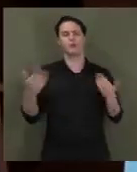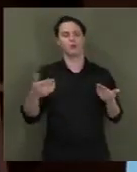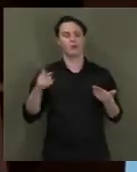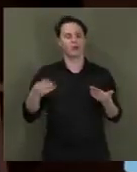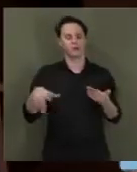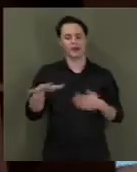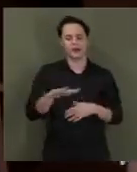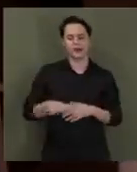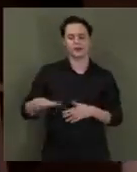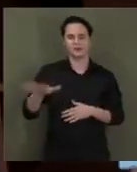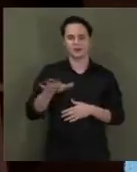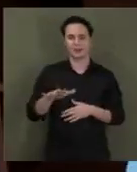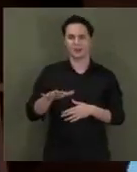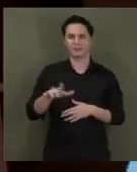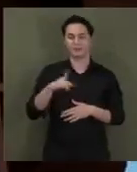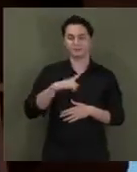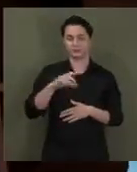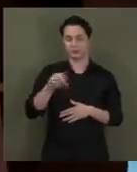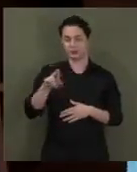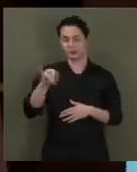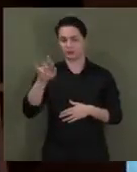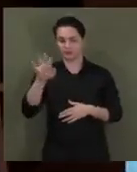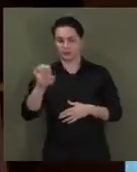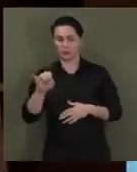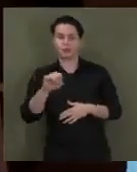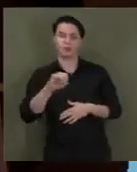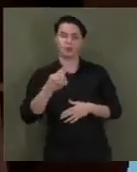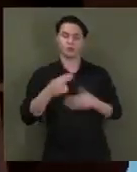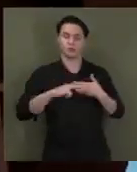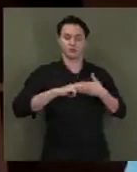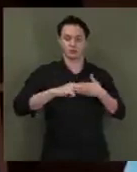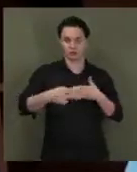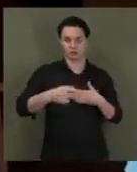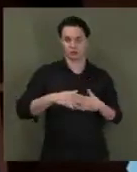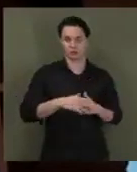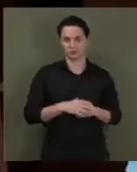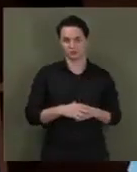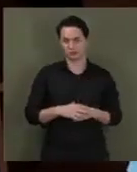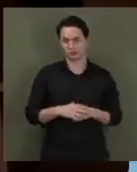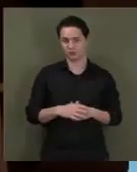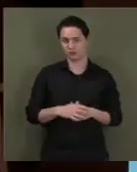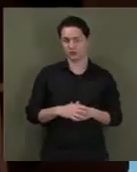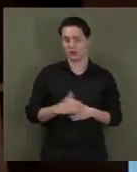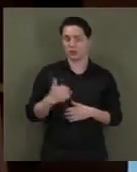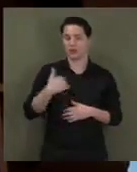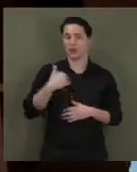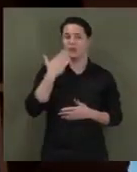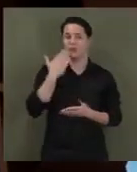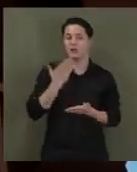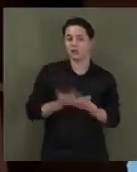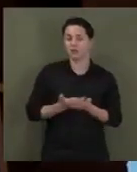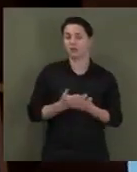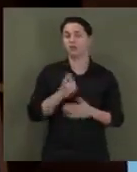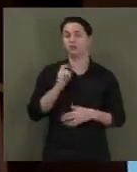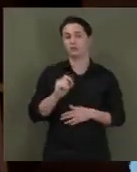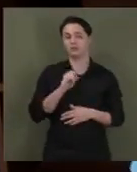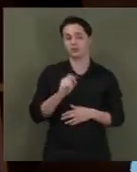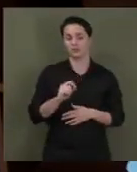natureza, origem ou consequências. Acredito, senhores e senhoras, que